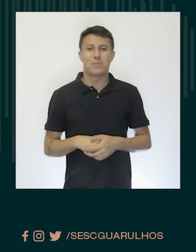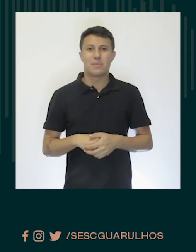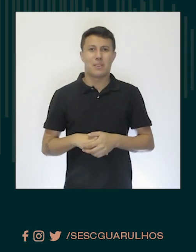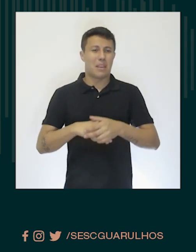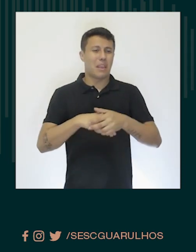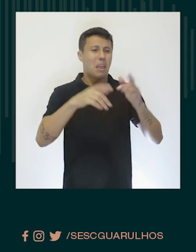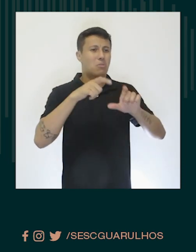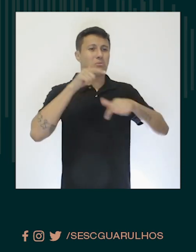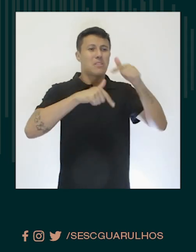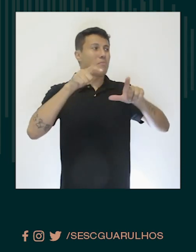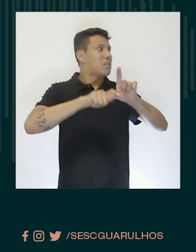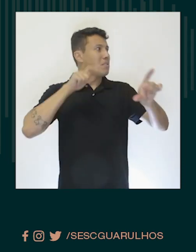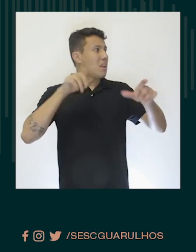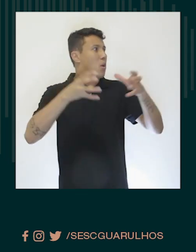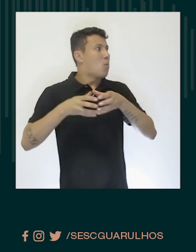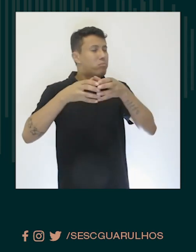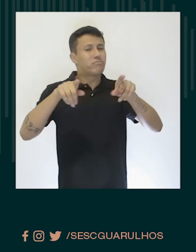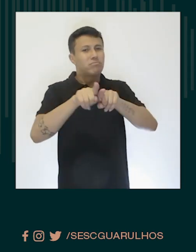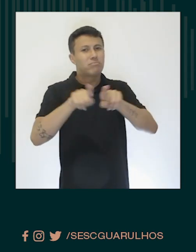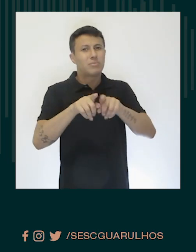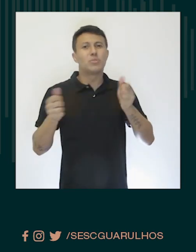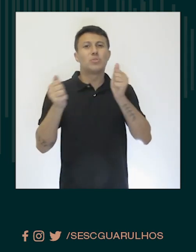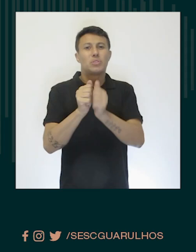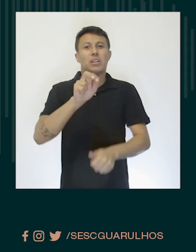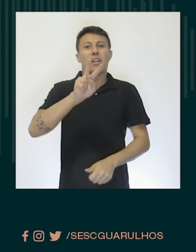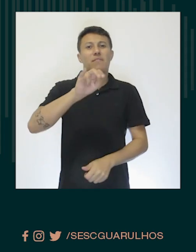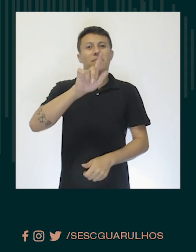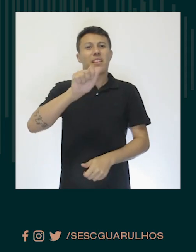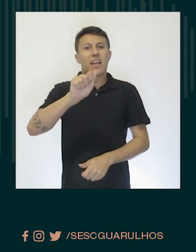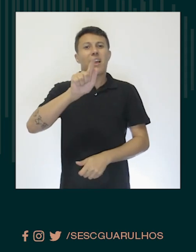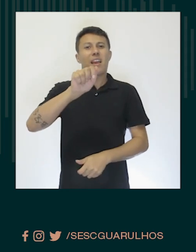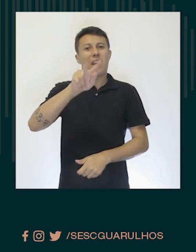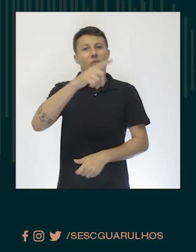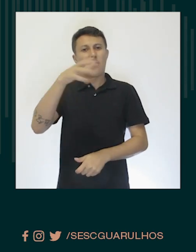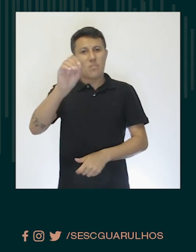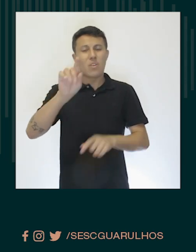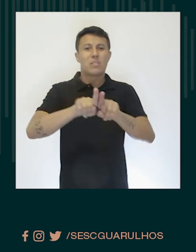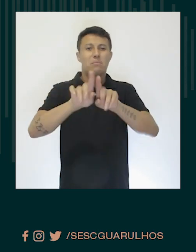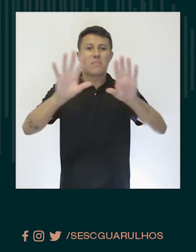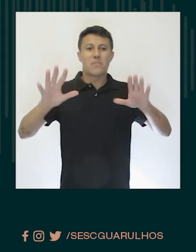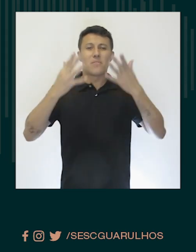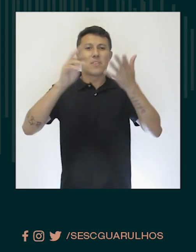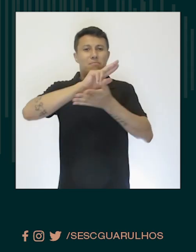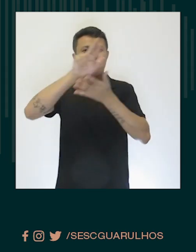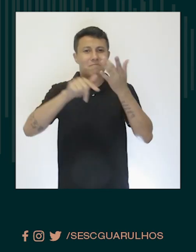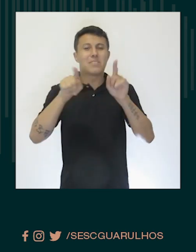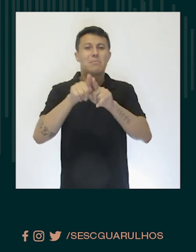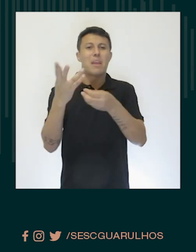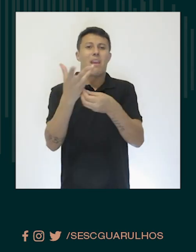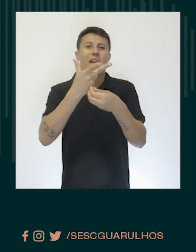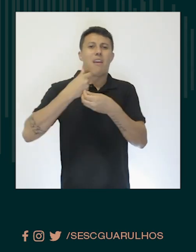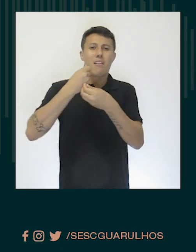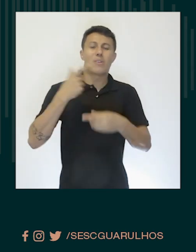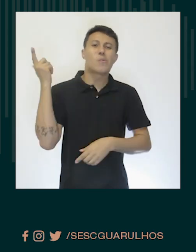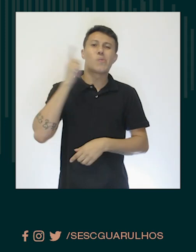do Independente, né? Então, era o espaço coletivo ali na Vila Galvão. Tivemos várias festas, vários